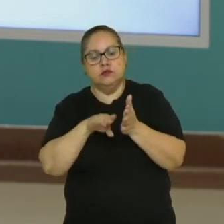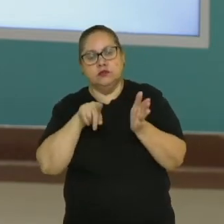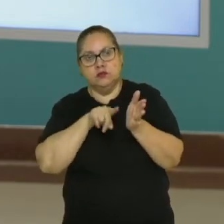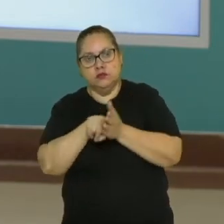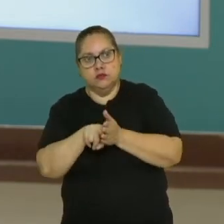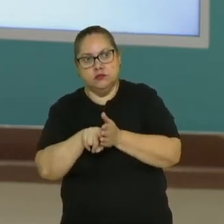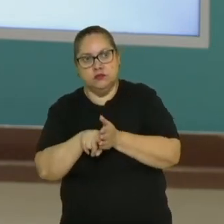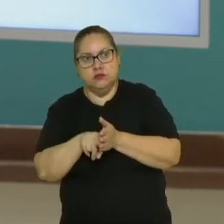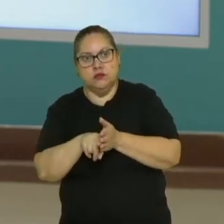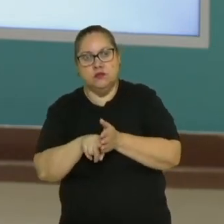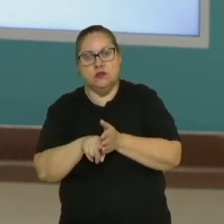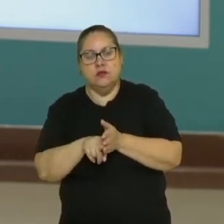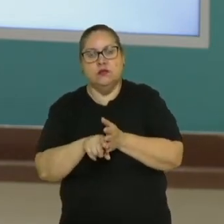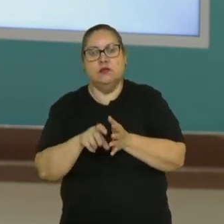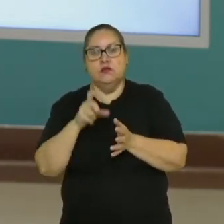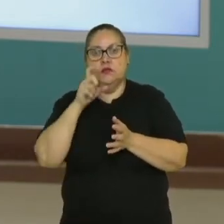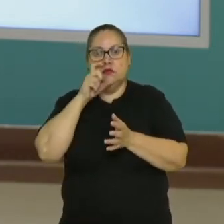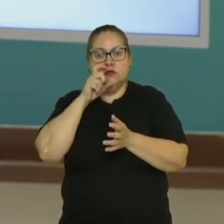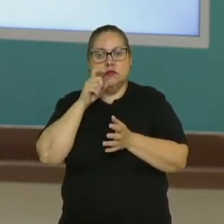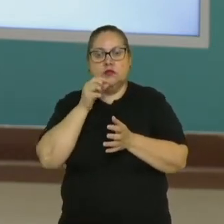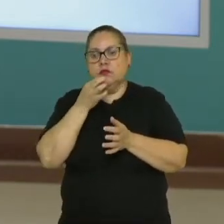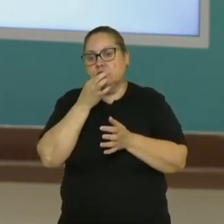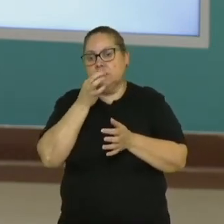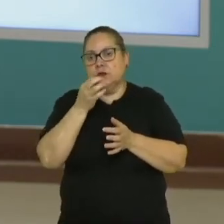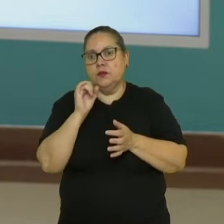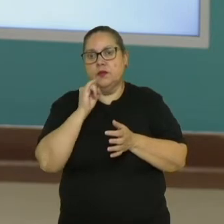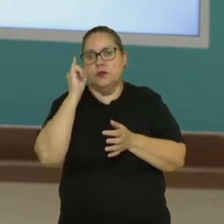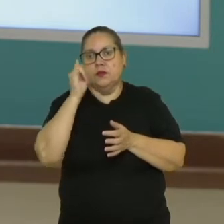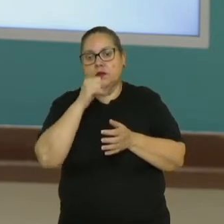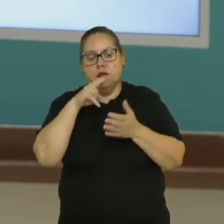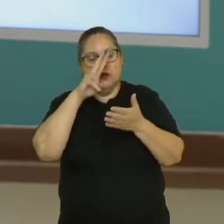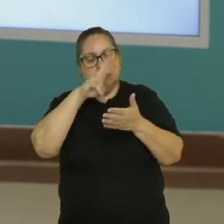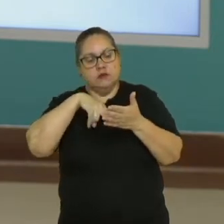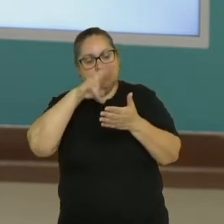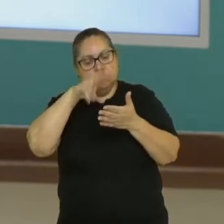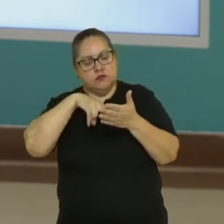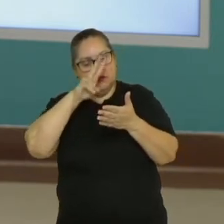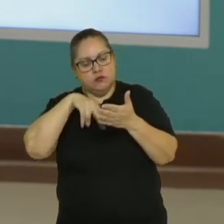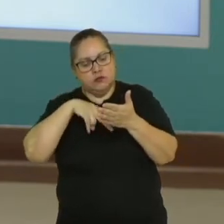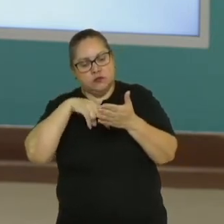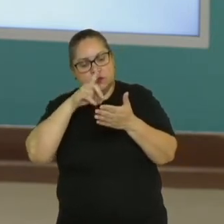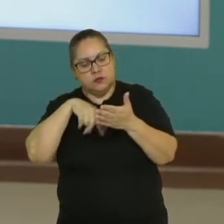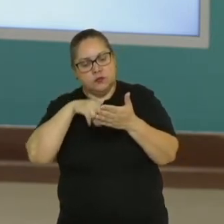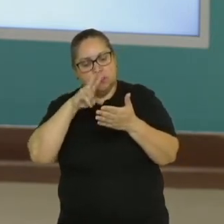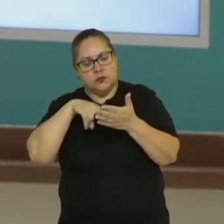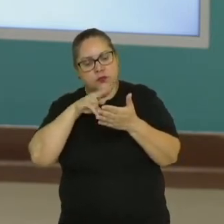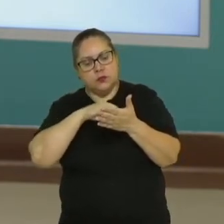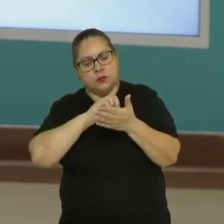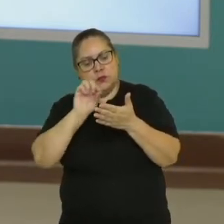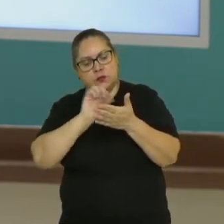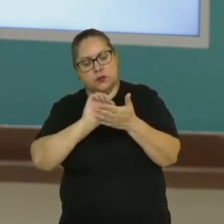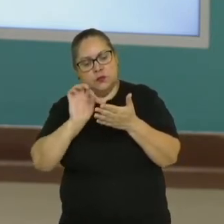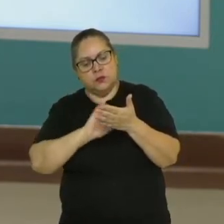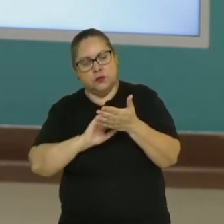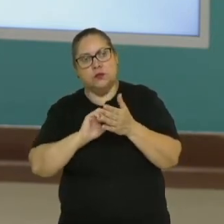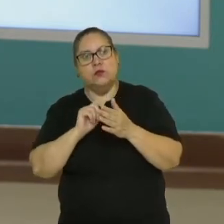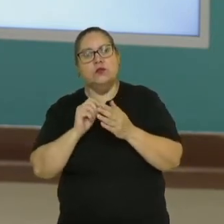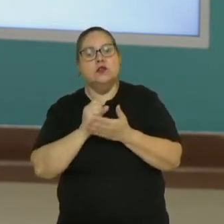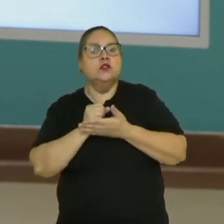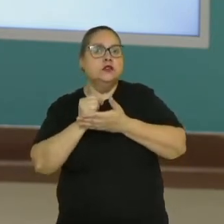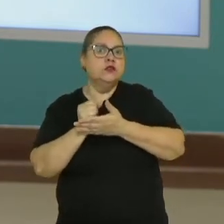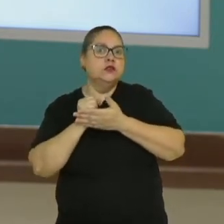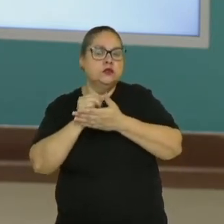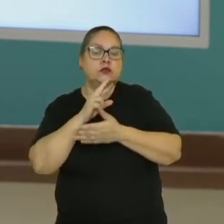E o Fabiano vai dar uma dica muito importante para você. Leia muito bem o enunciado. Ele te